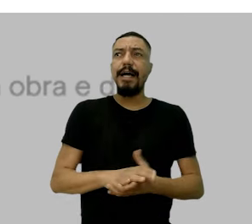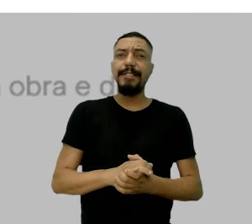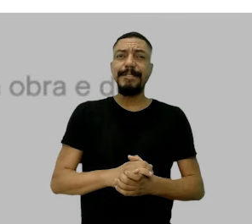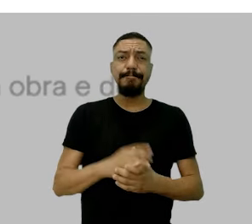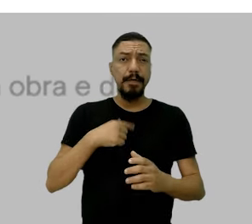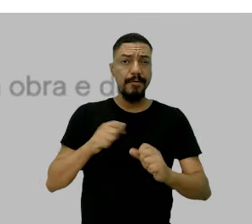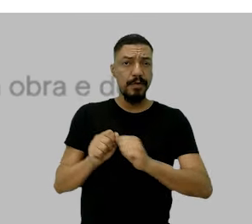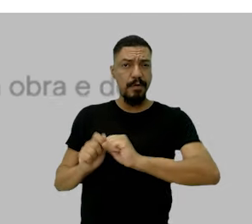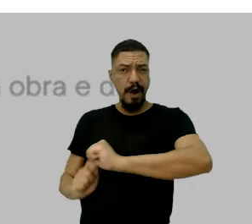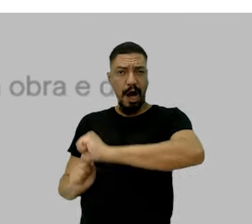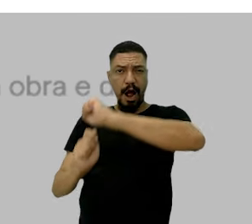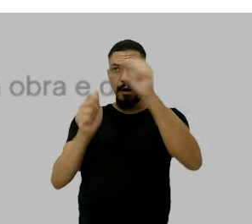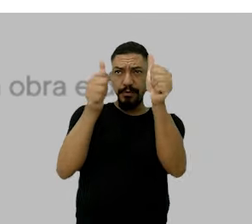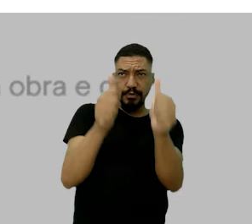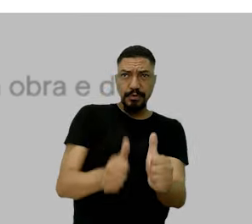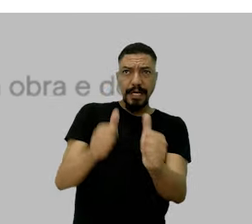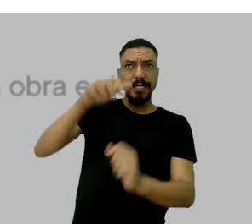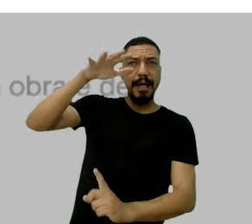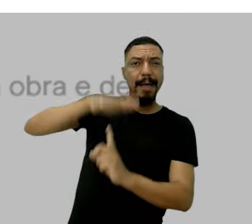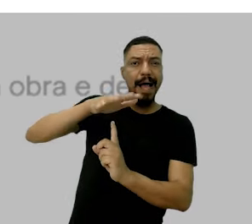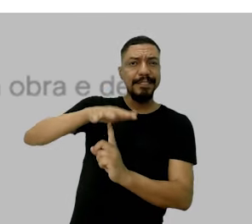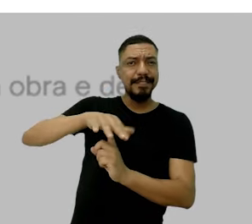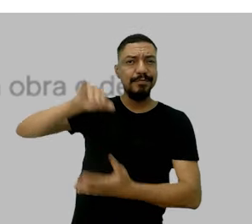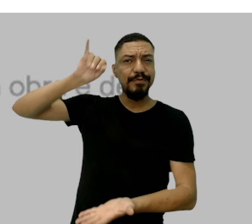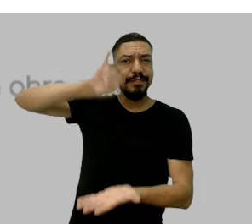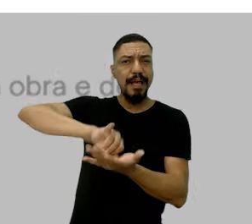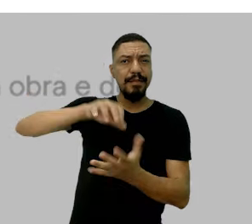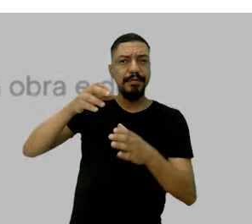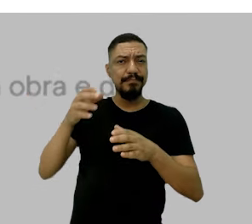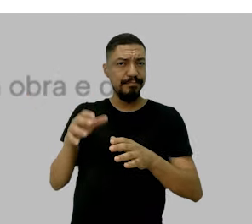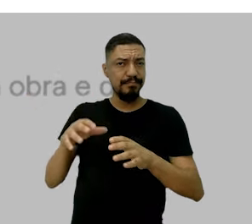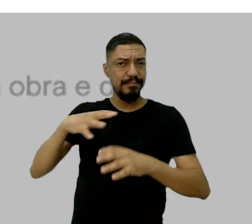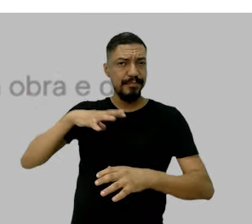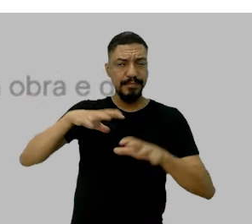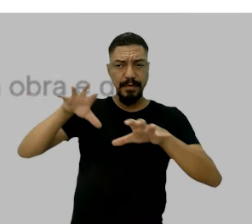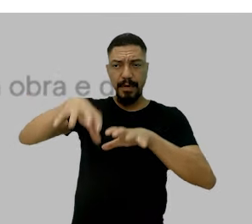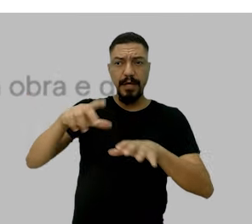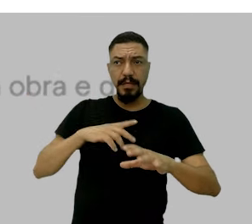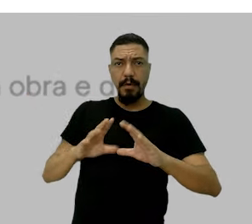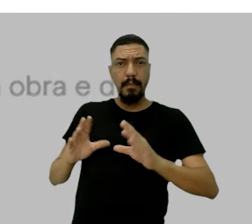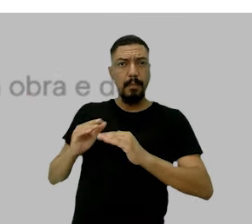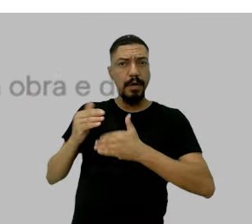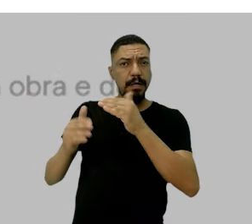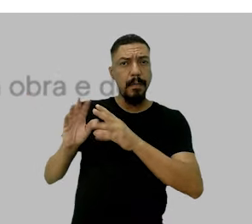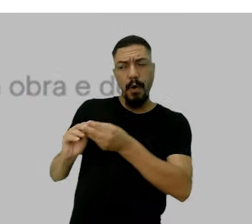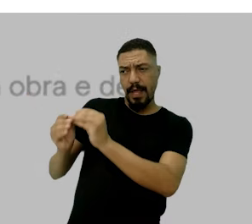uma escultura aqui na praça do centro da cidade. Eu tive um processo de montagem ali dessa